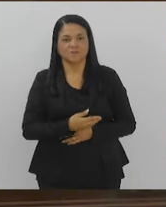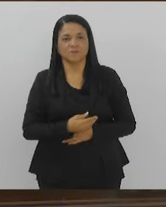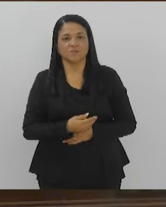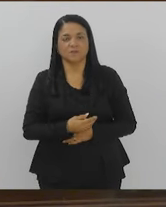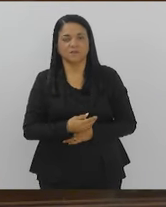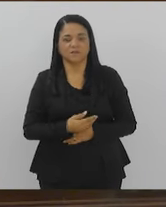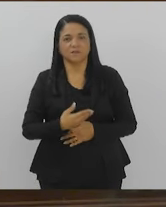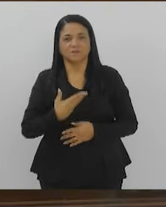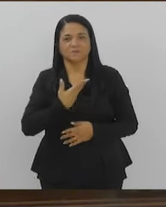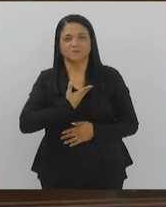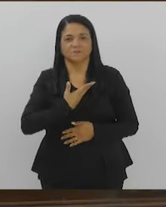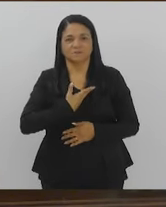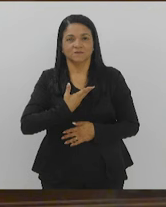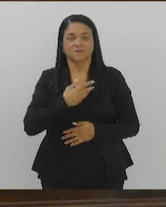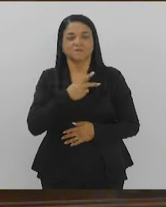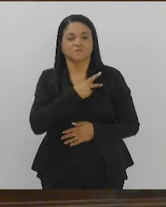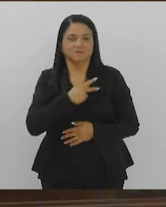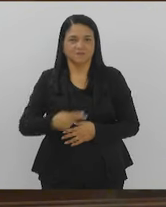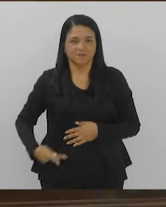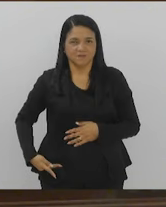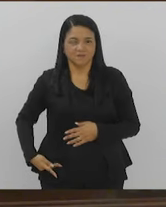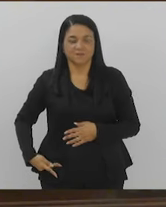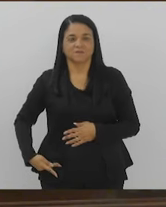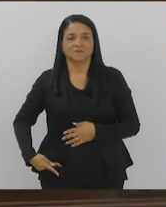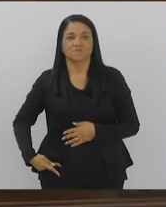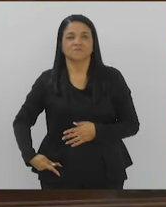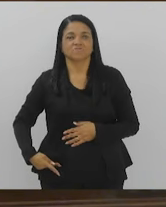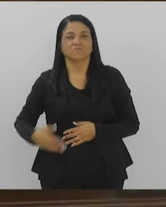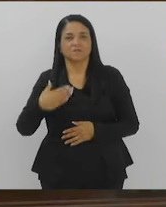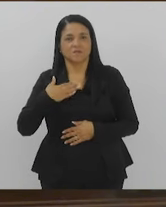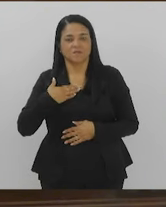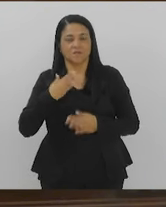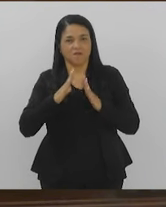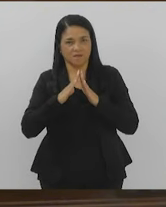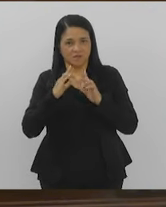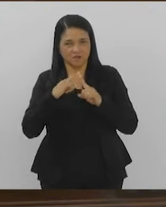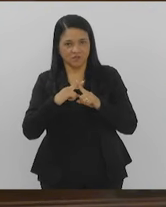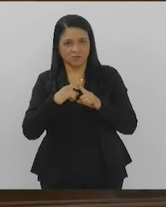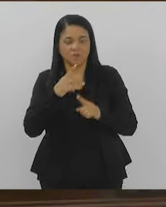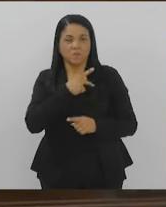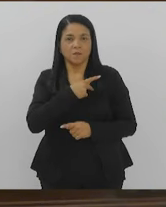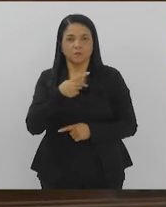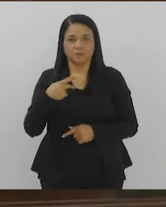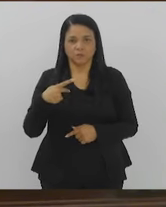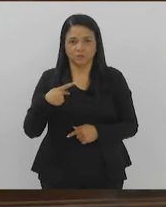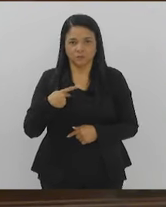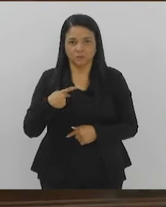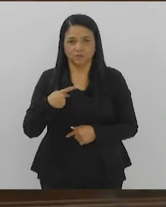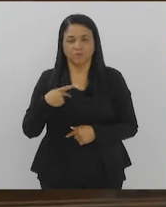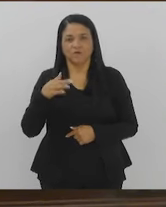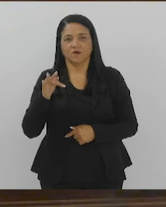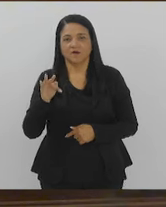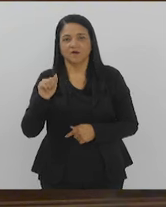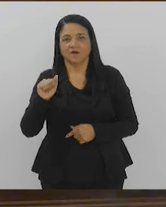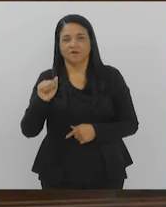nosso querido presidente da SEALA, meu presidente da minha convenção, o nosso pastor Flávio